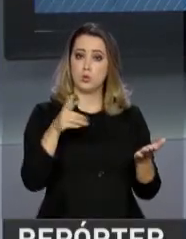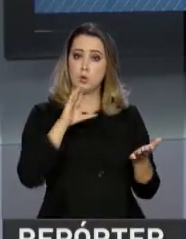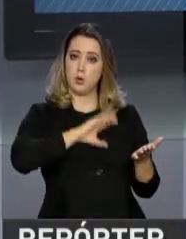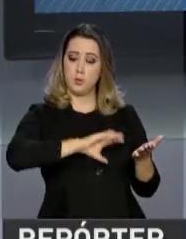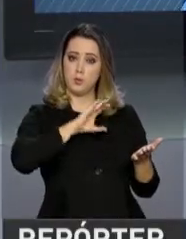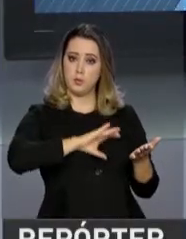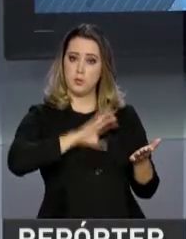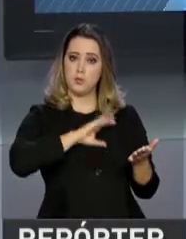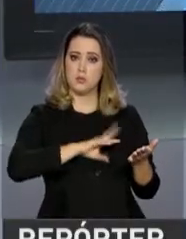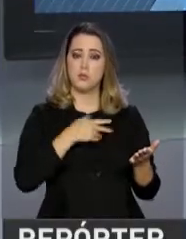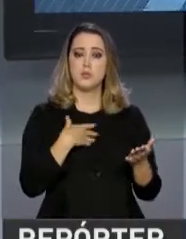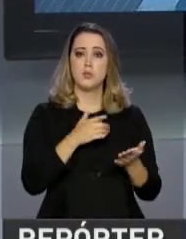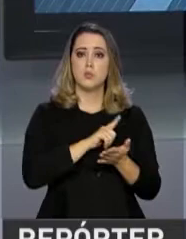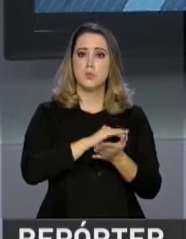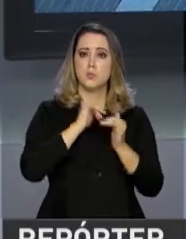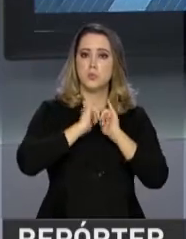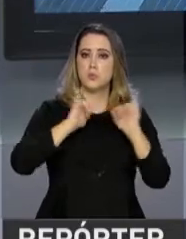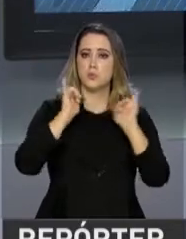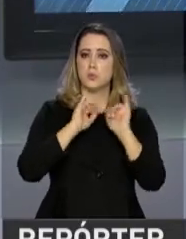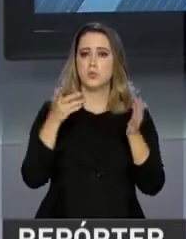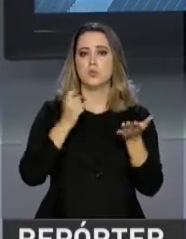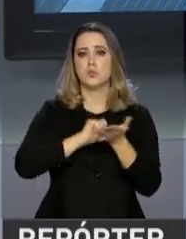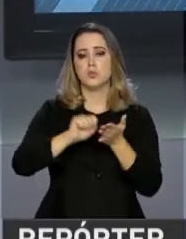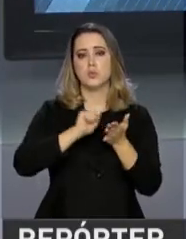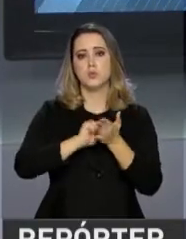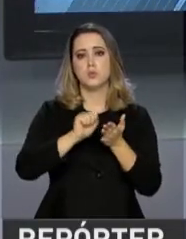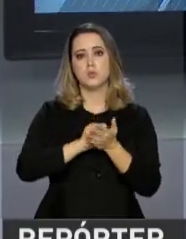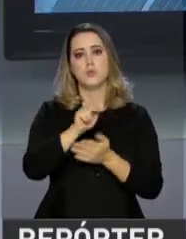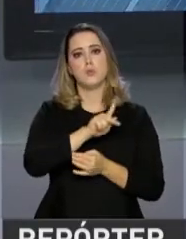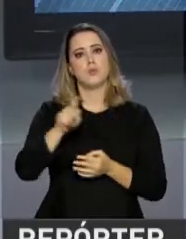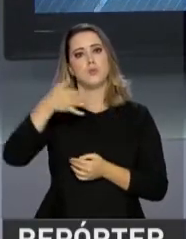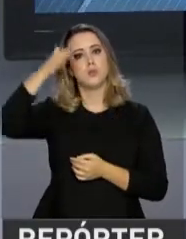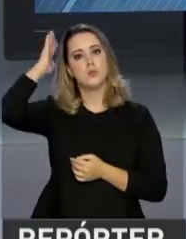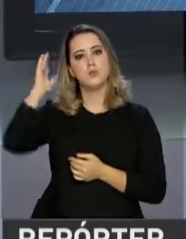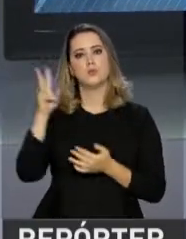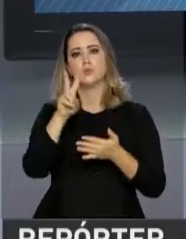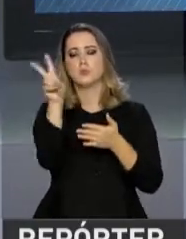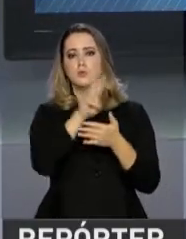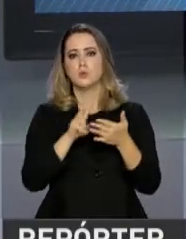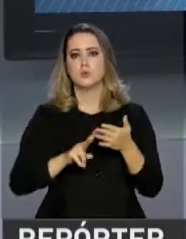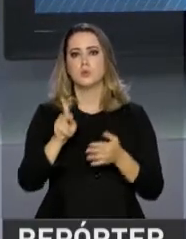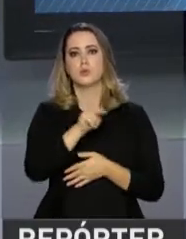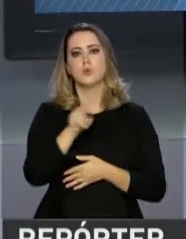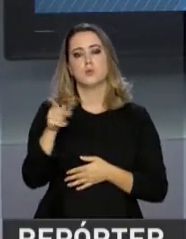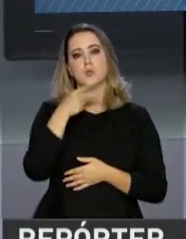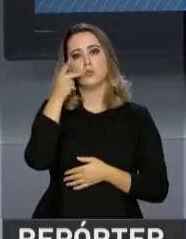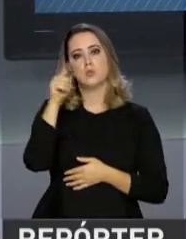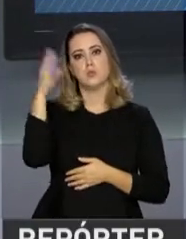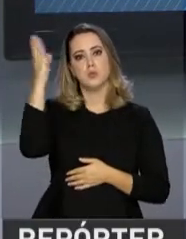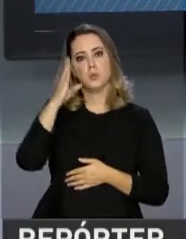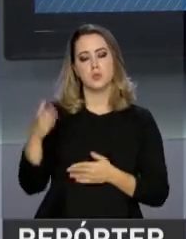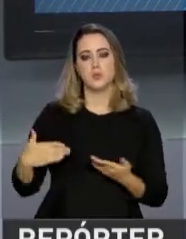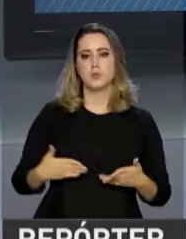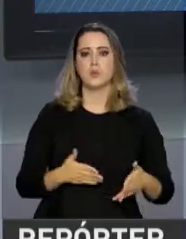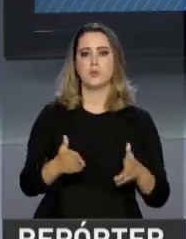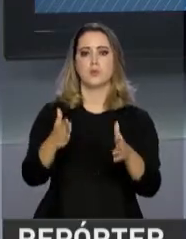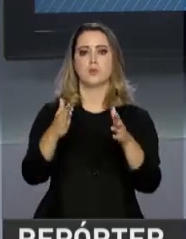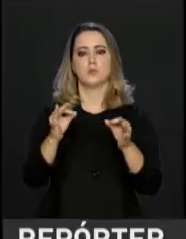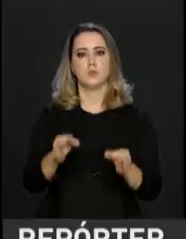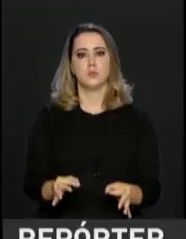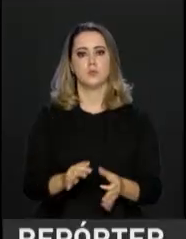de notícias publicou hoje um artigo assinado pelo presidente michel temer no texto o presidente afirma que o brasil entrou nos